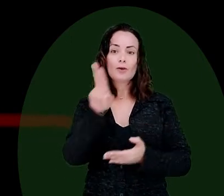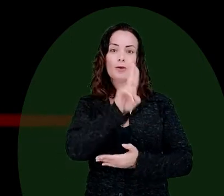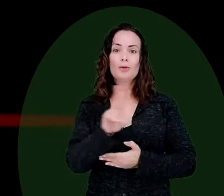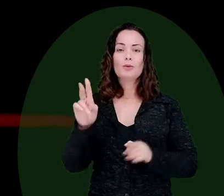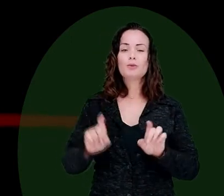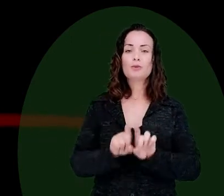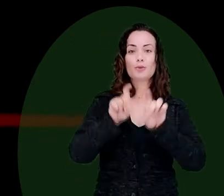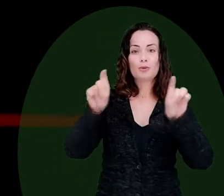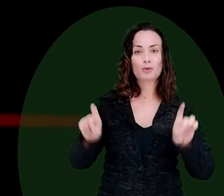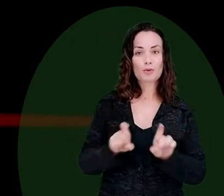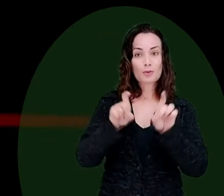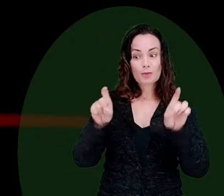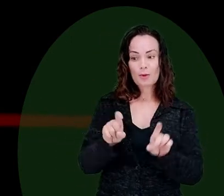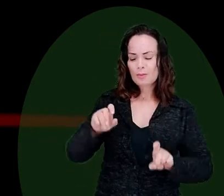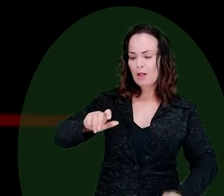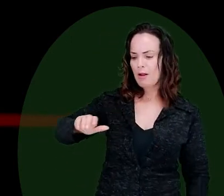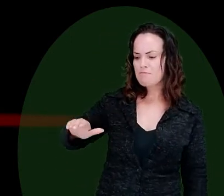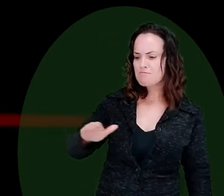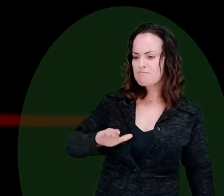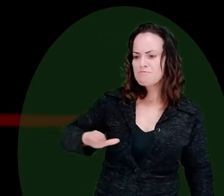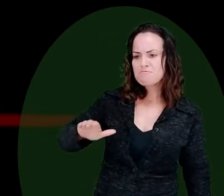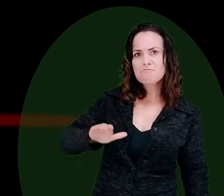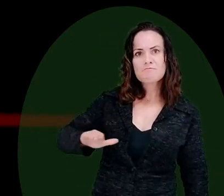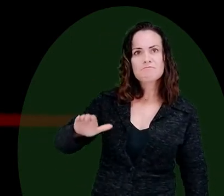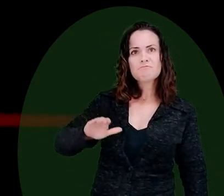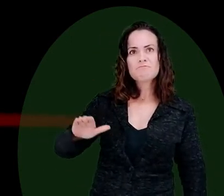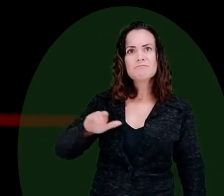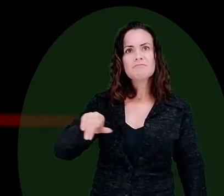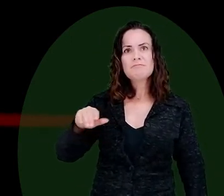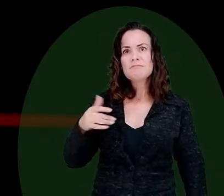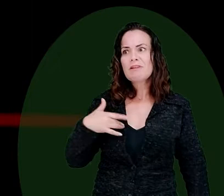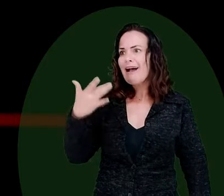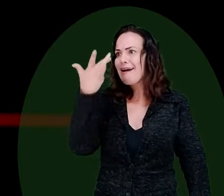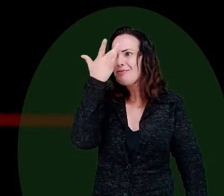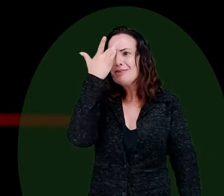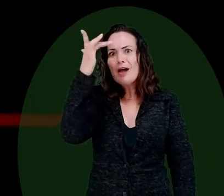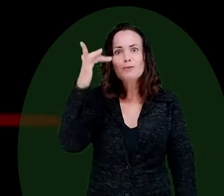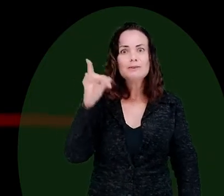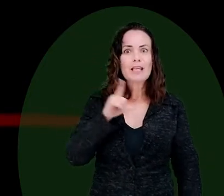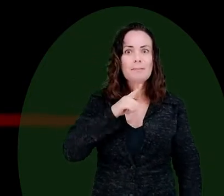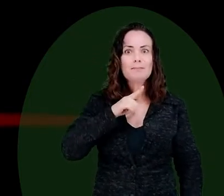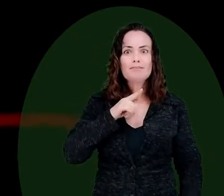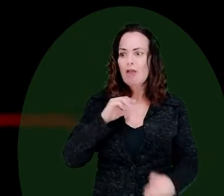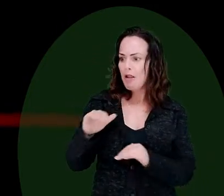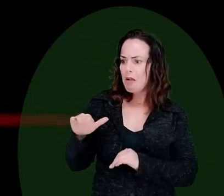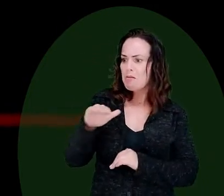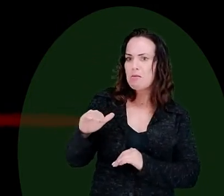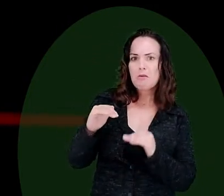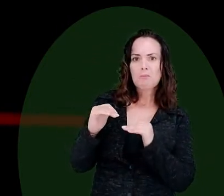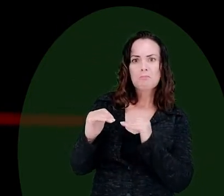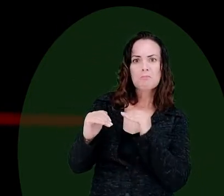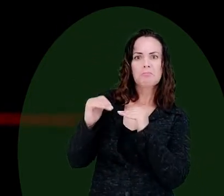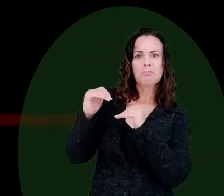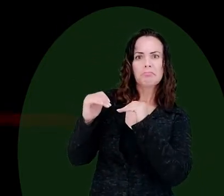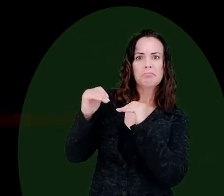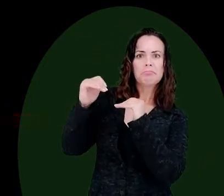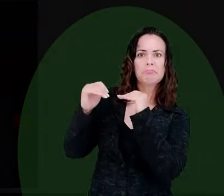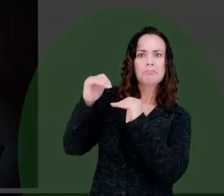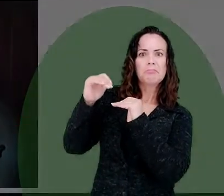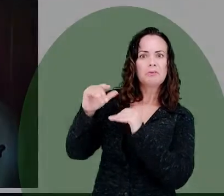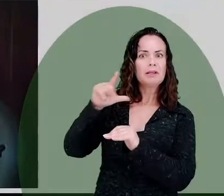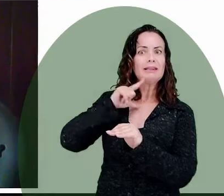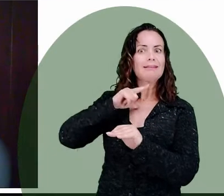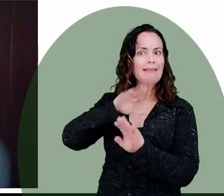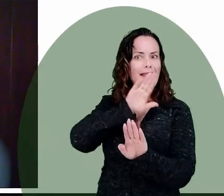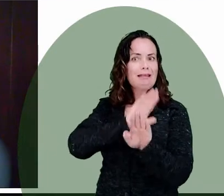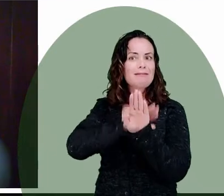computador, com o mouse, elas não imaginam as camadas de computação que existem atrás